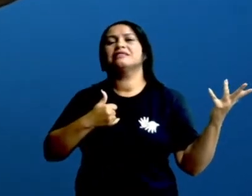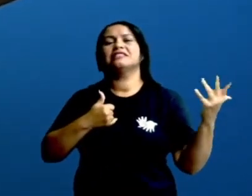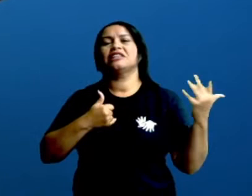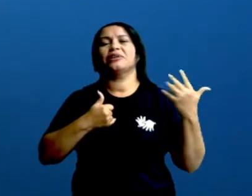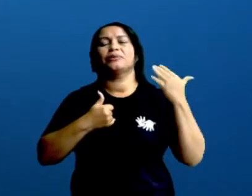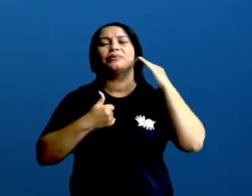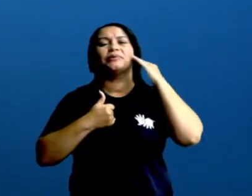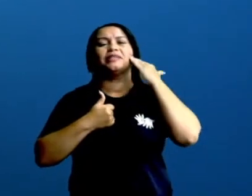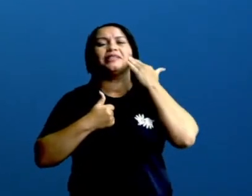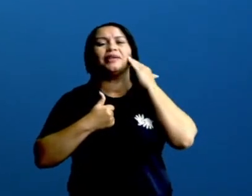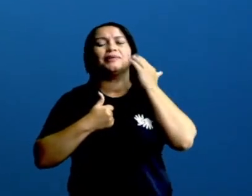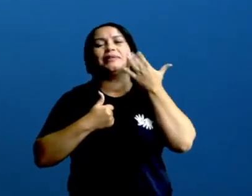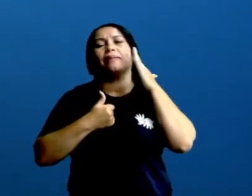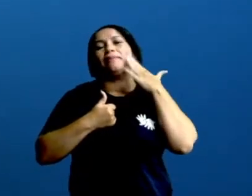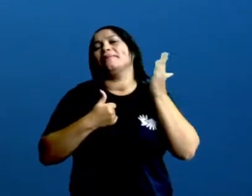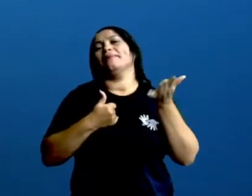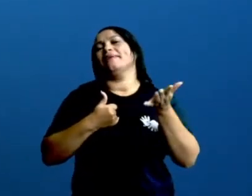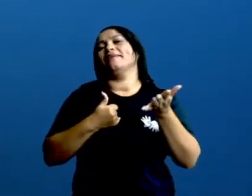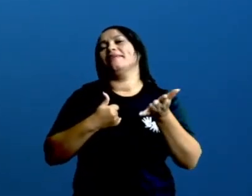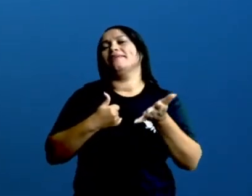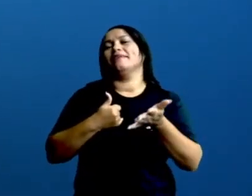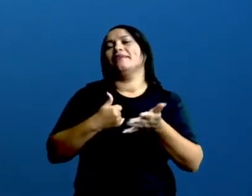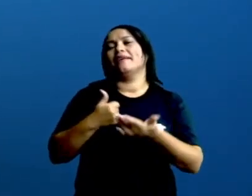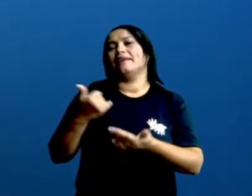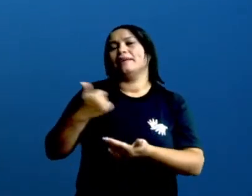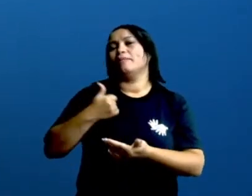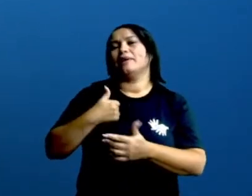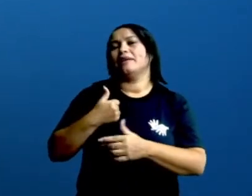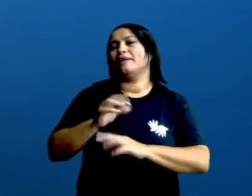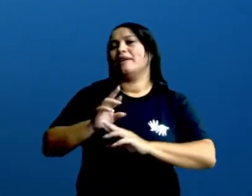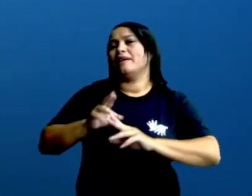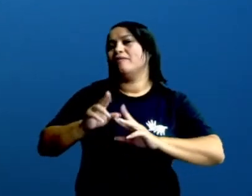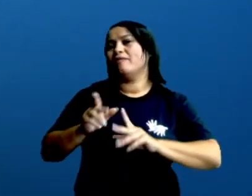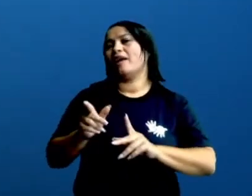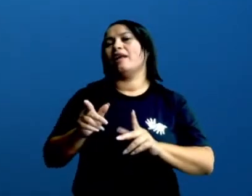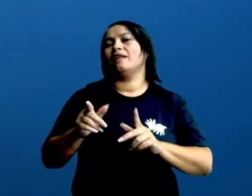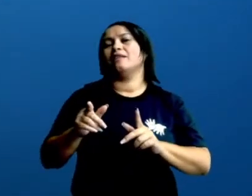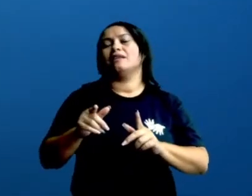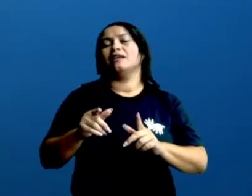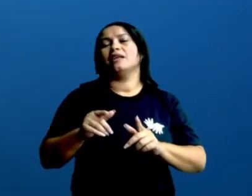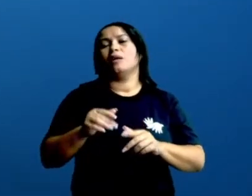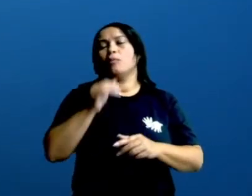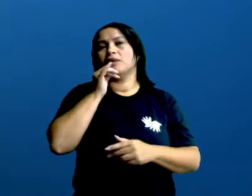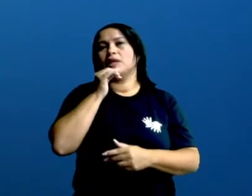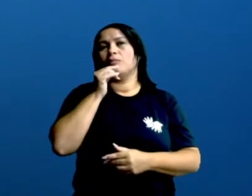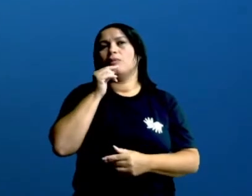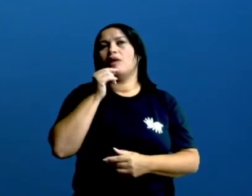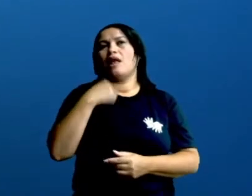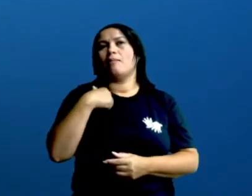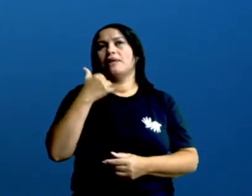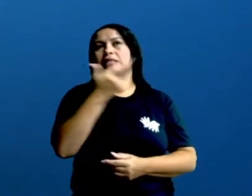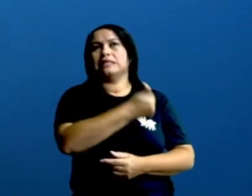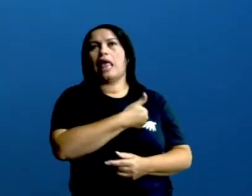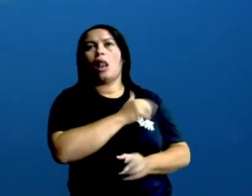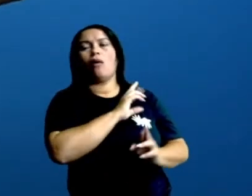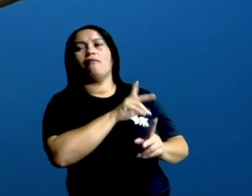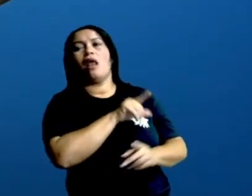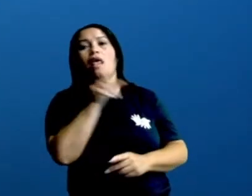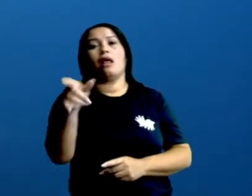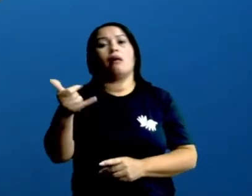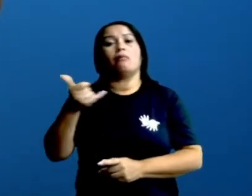não tinha sido assim que tinham me dito, né? Eu não sabia dessa parte, desse fato,